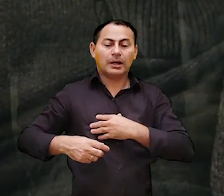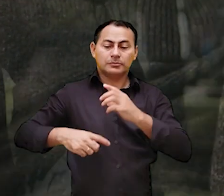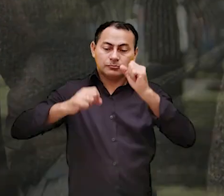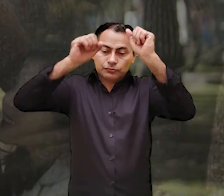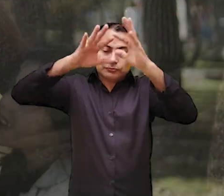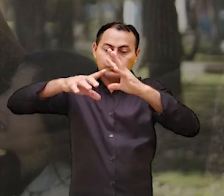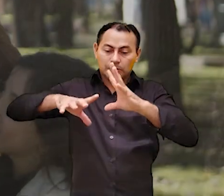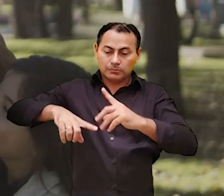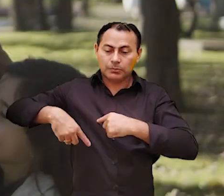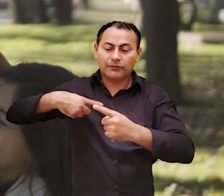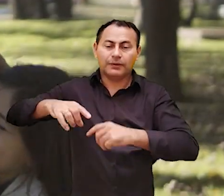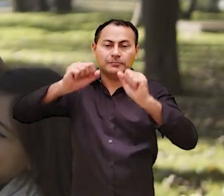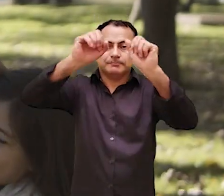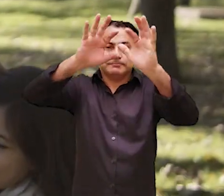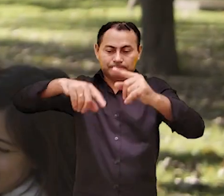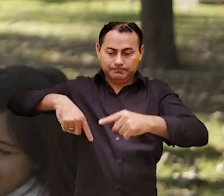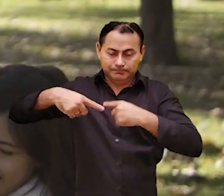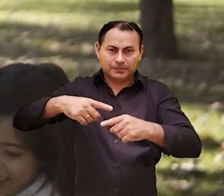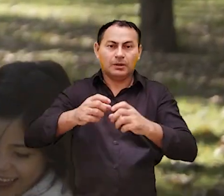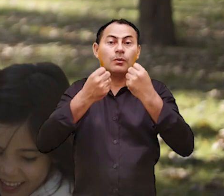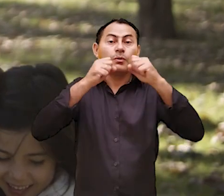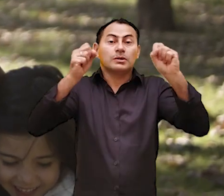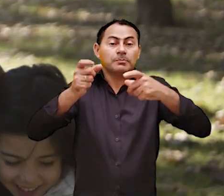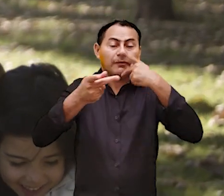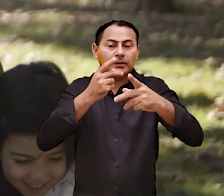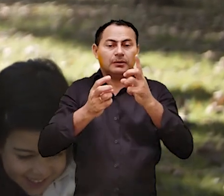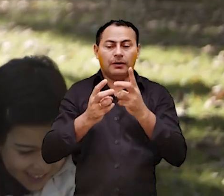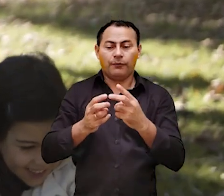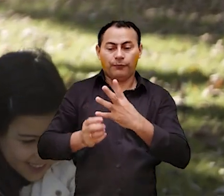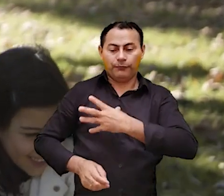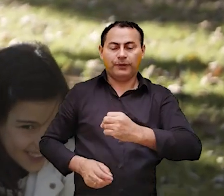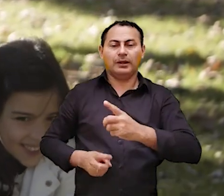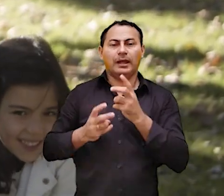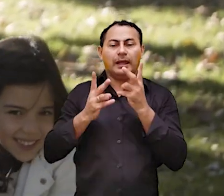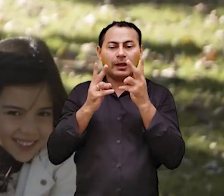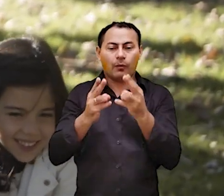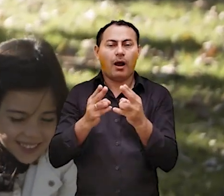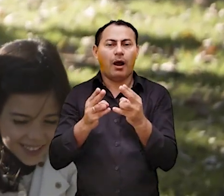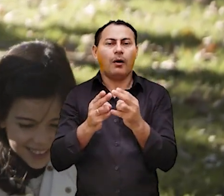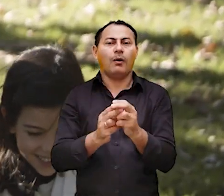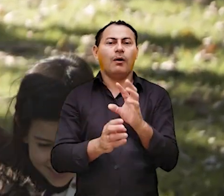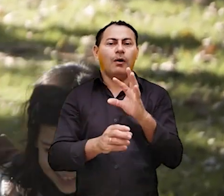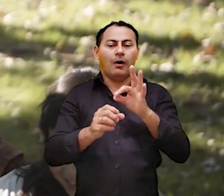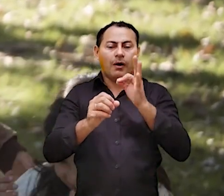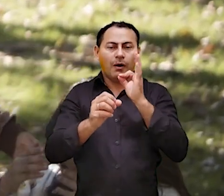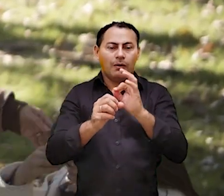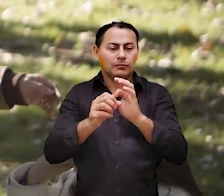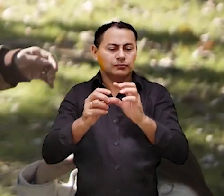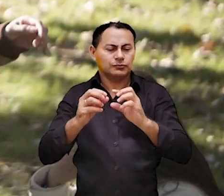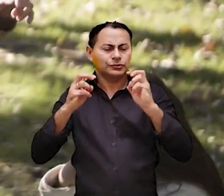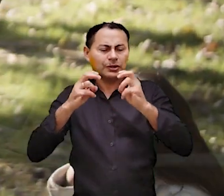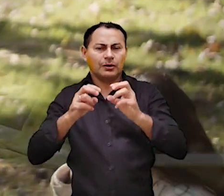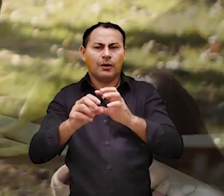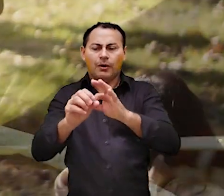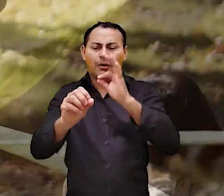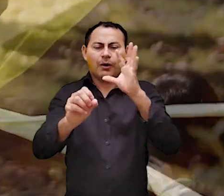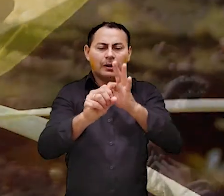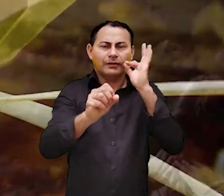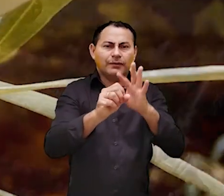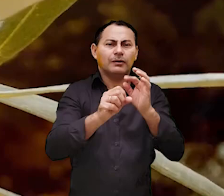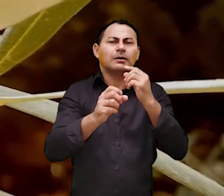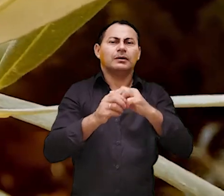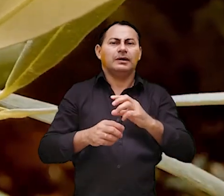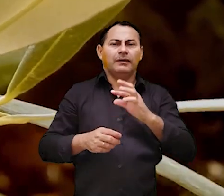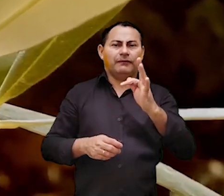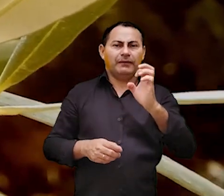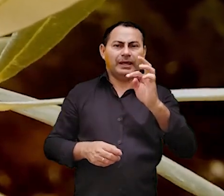para seus filhos. O Salmo nos diz que seus filhos serão como oliveiras ao redor de sua mesa. A oliveira é um símbolo